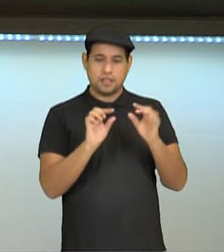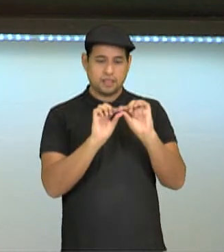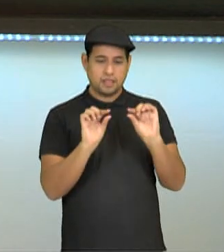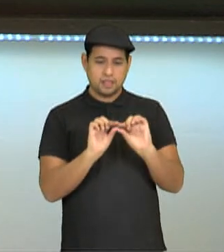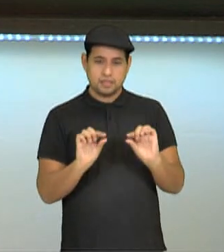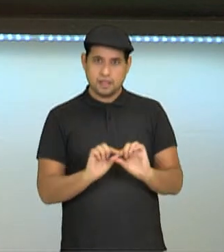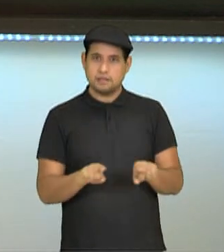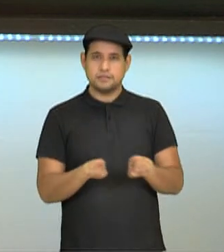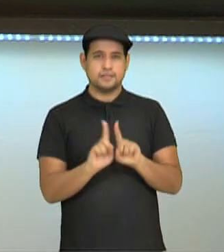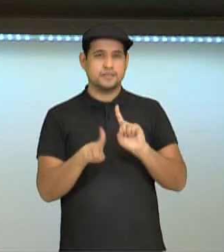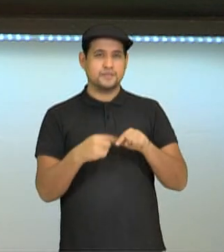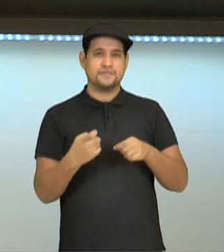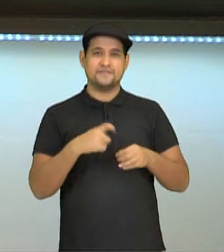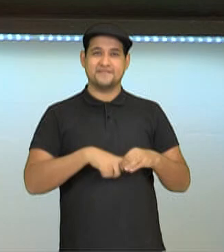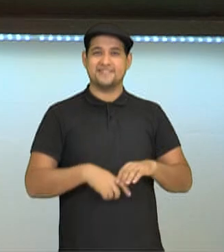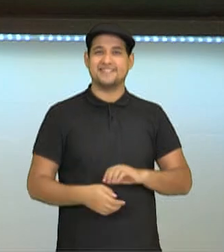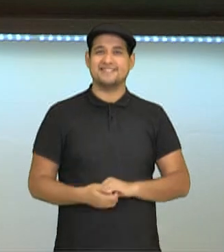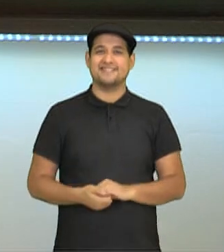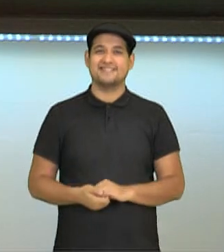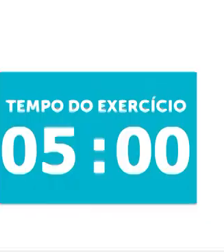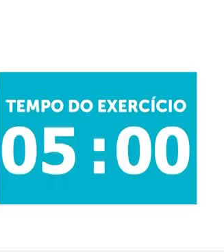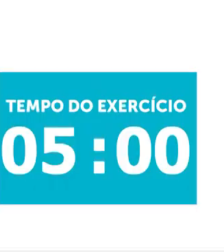linhas e eu já volto.